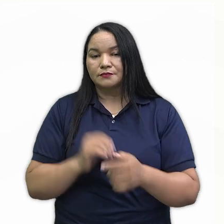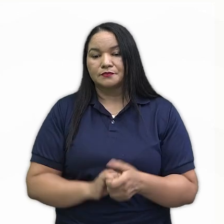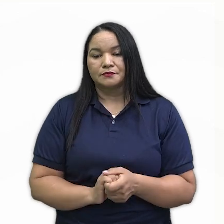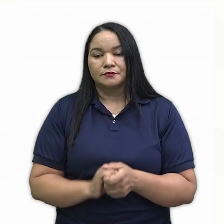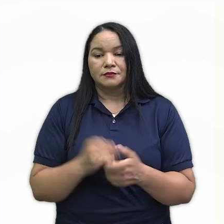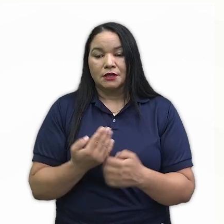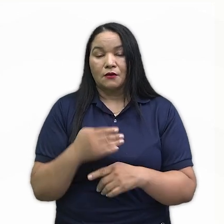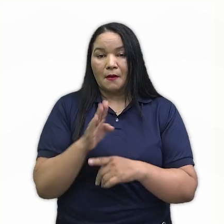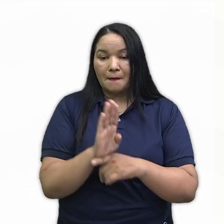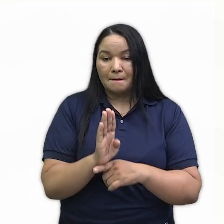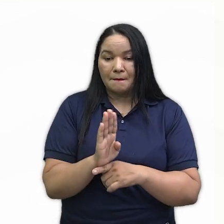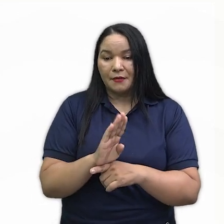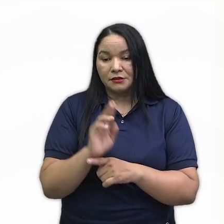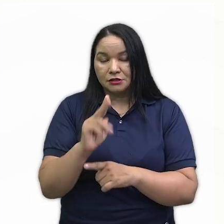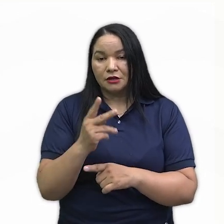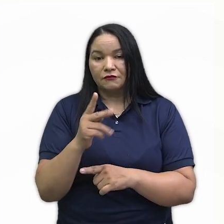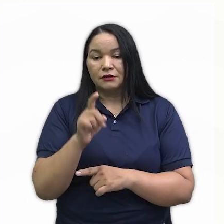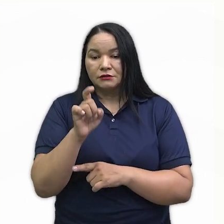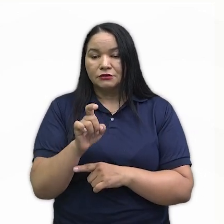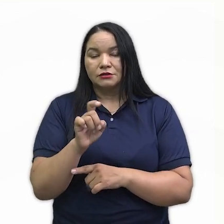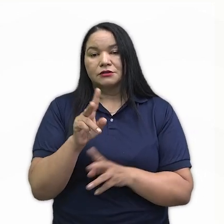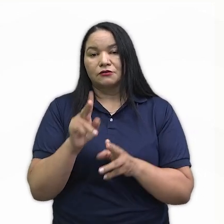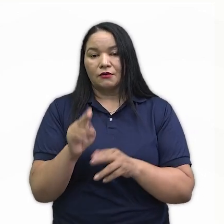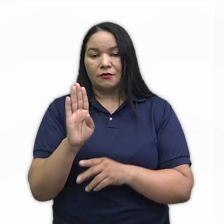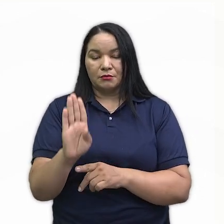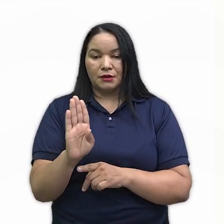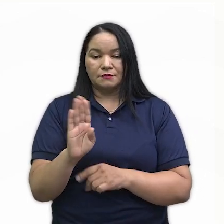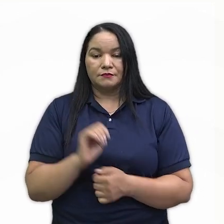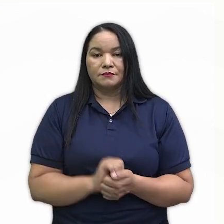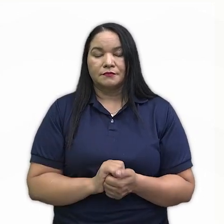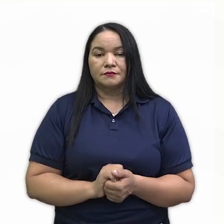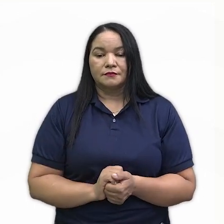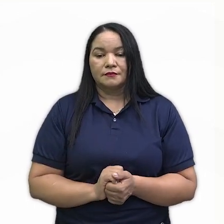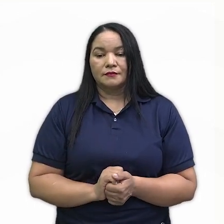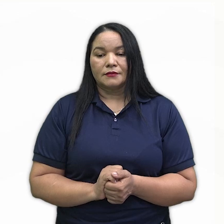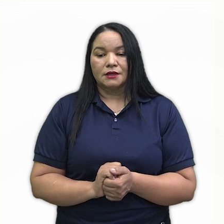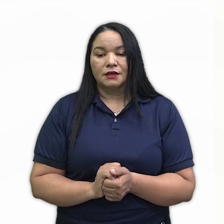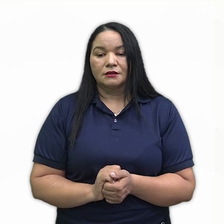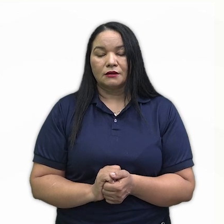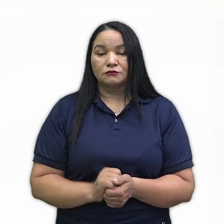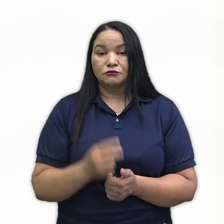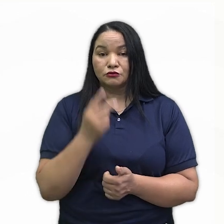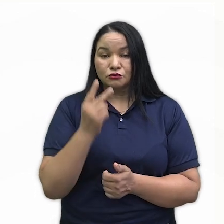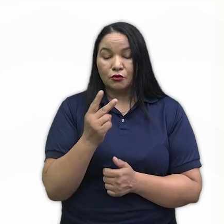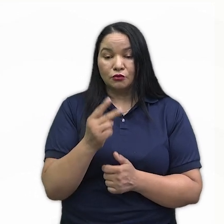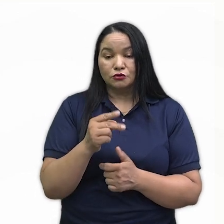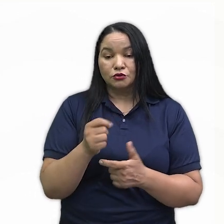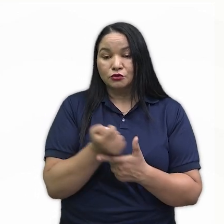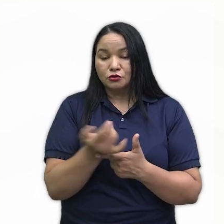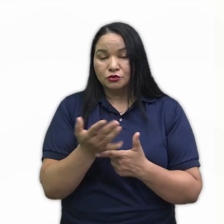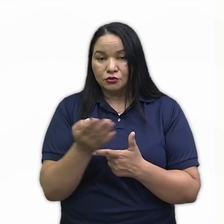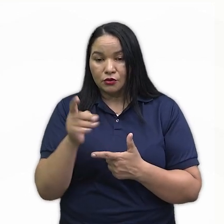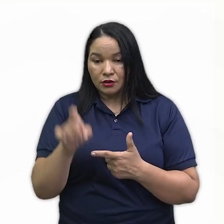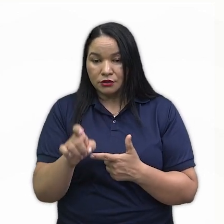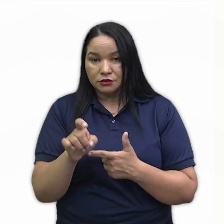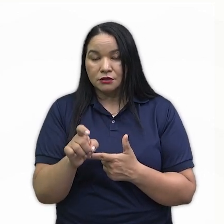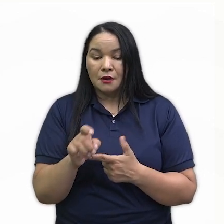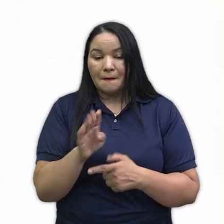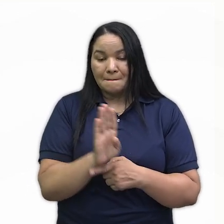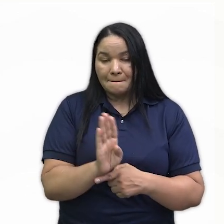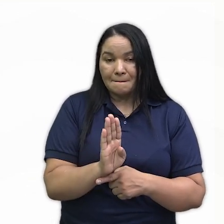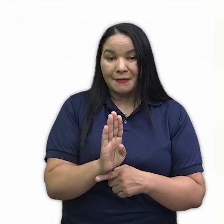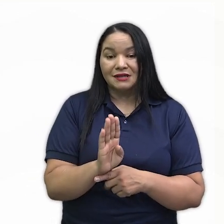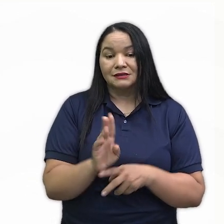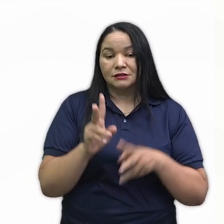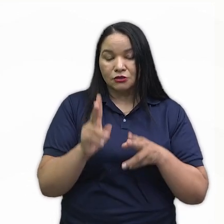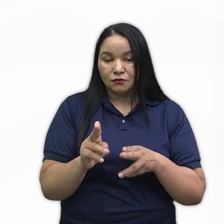a x é igual a b. Então, a próxima que nós vemos aí, dois logaritmos de mesma base são